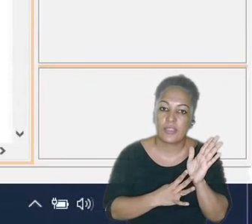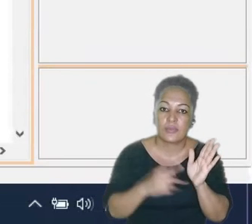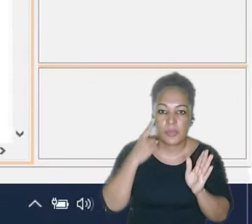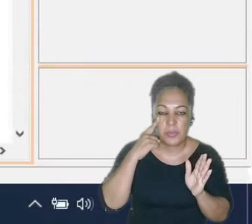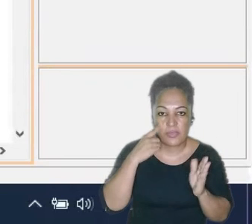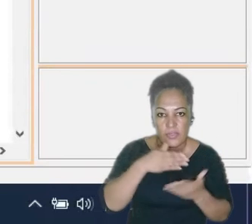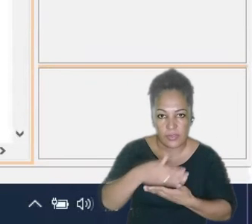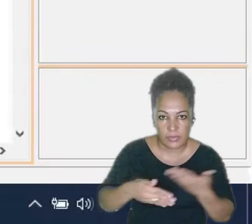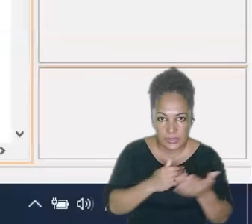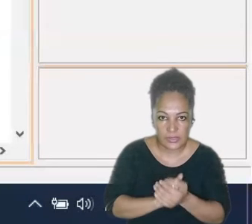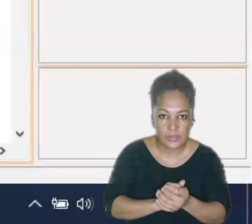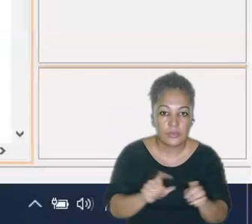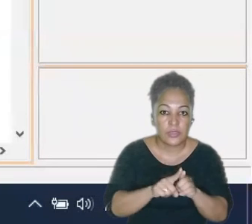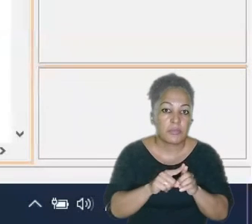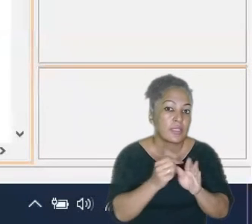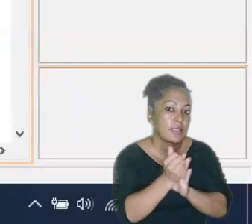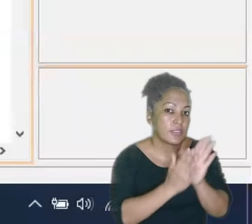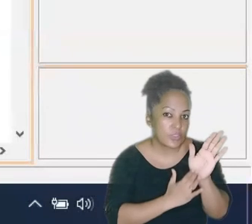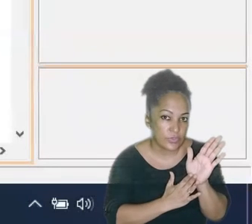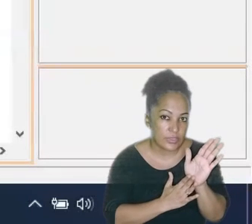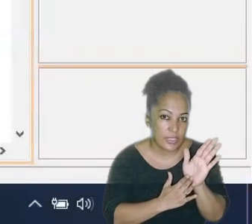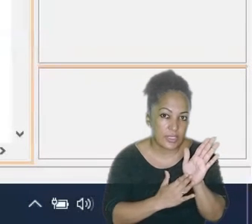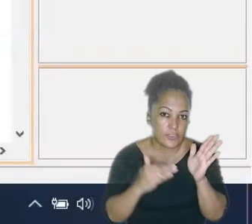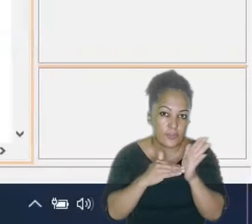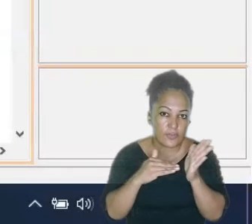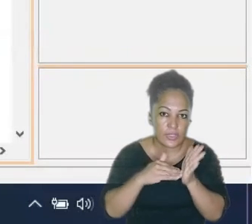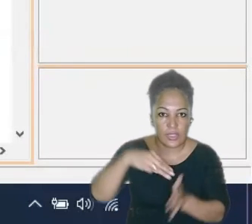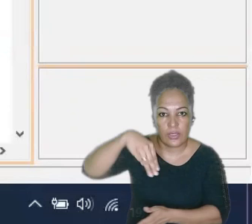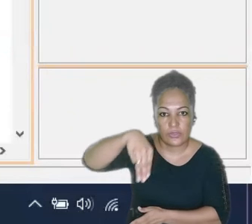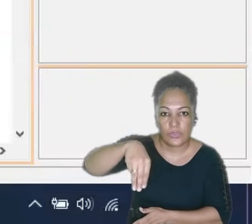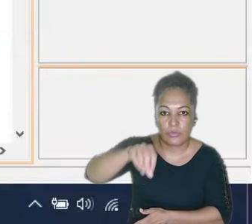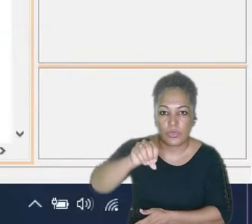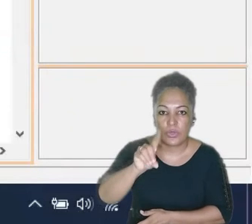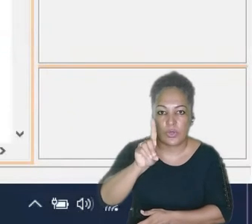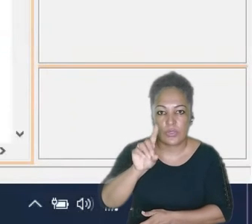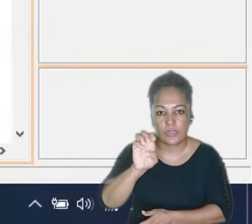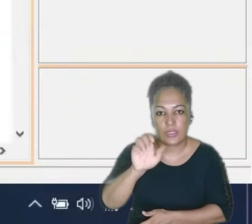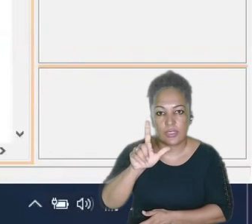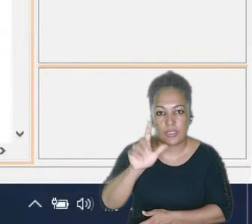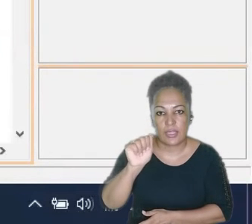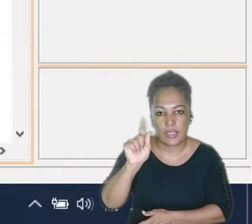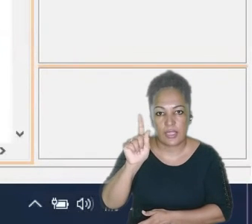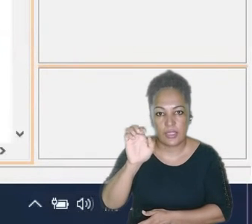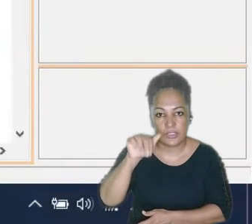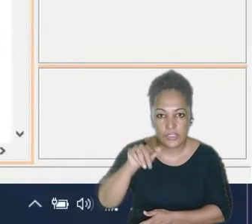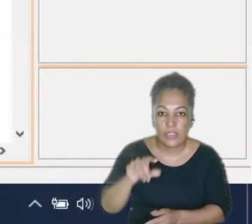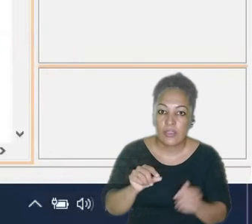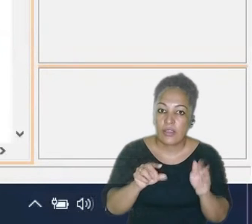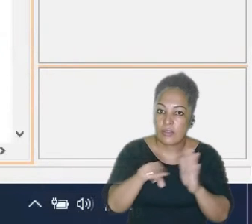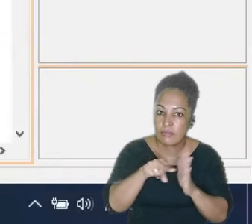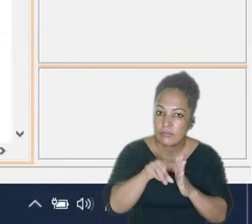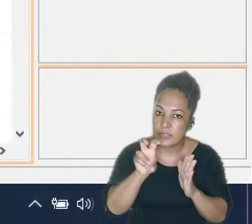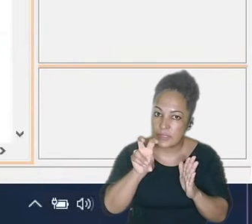né, para registrar a participação. E na atividade final de modelagem, né, para contar o ponto